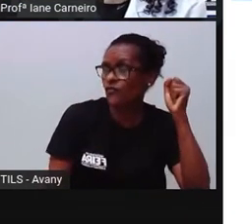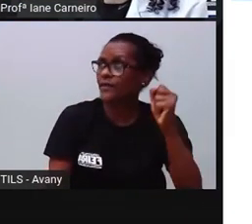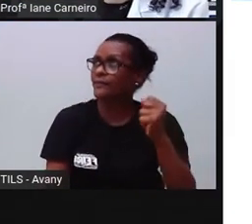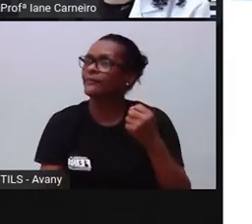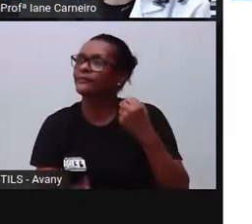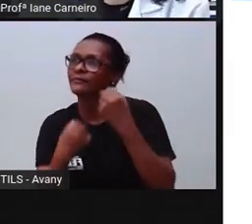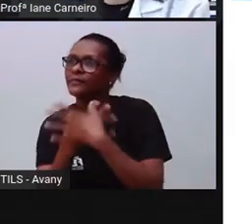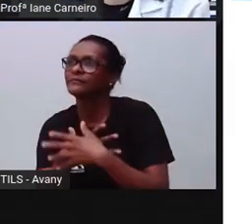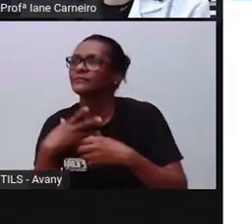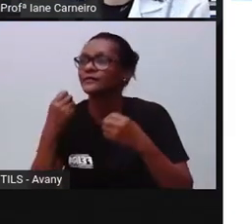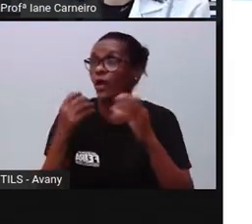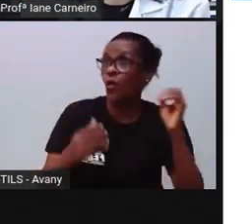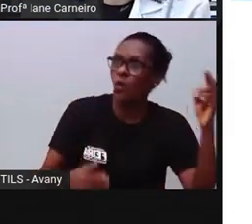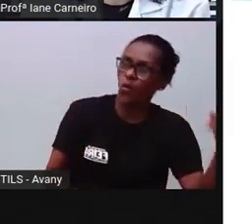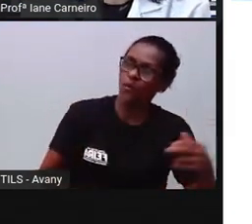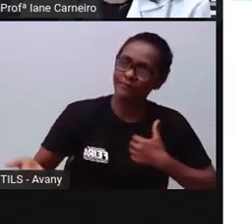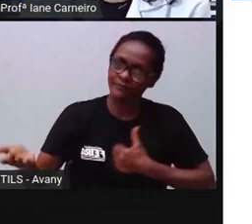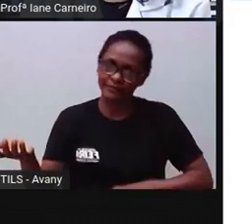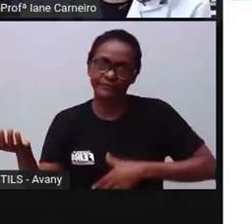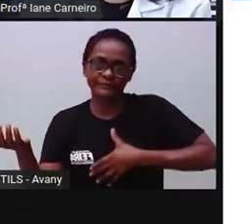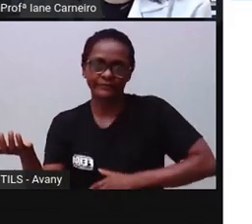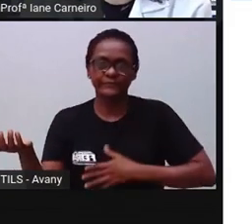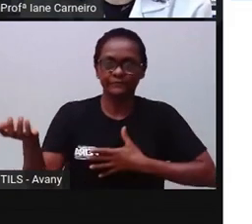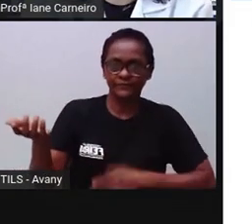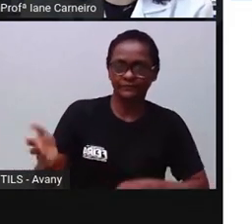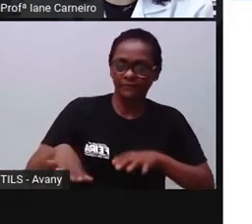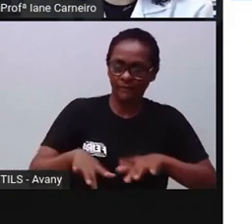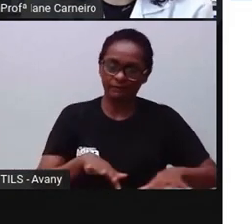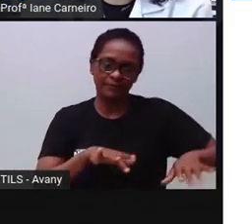tá